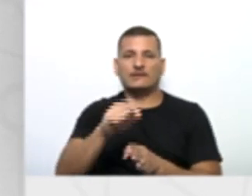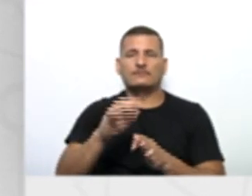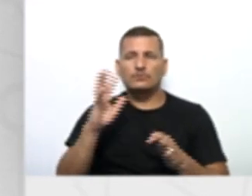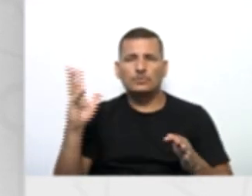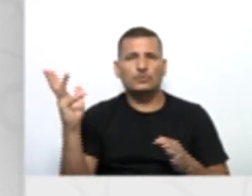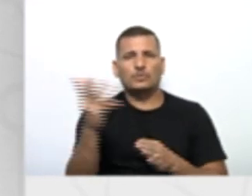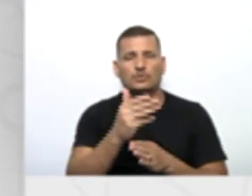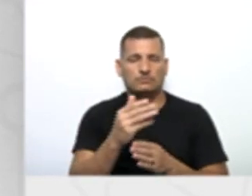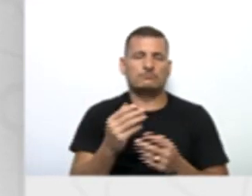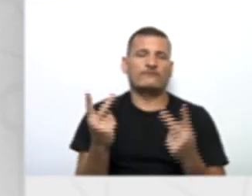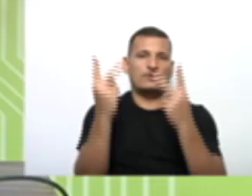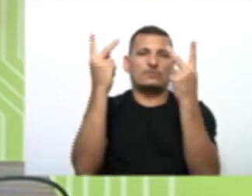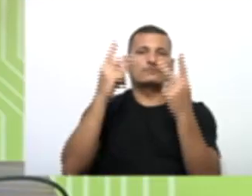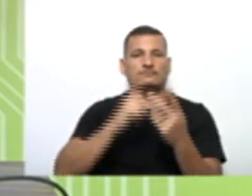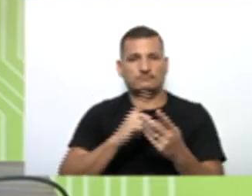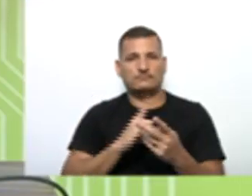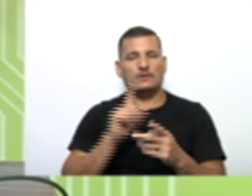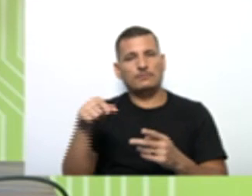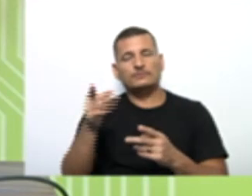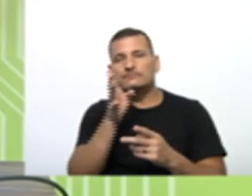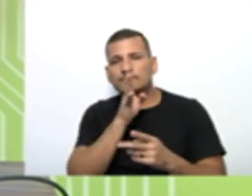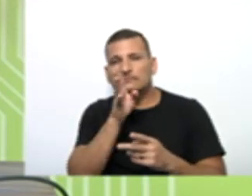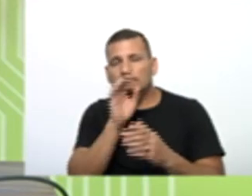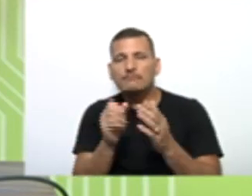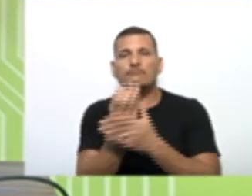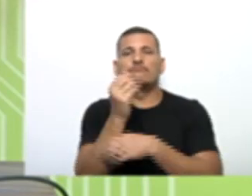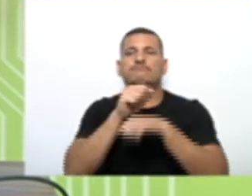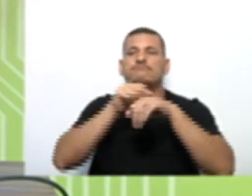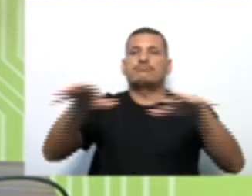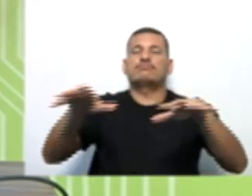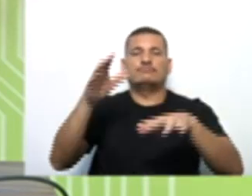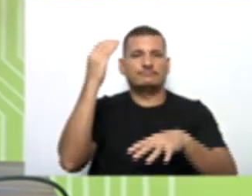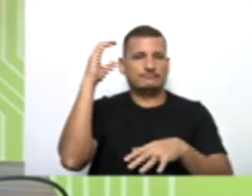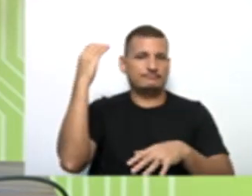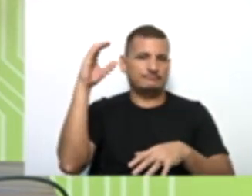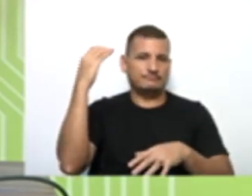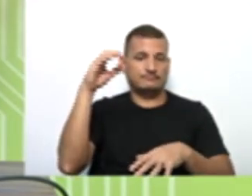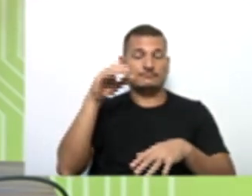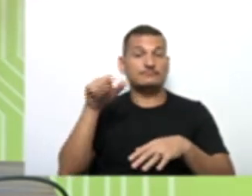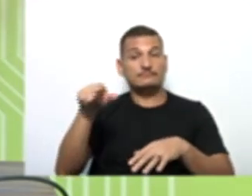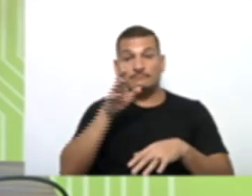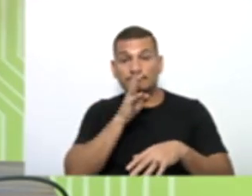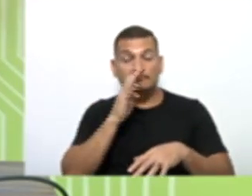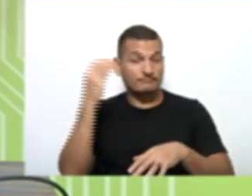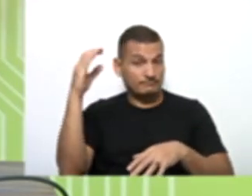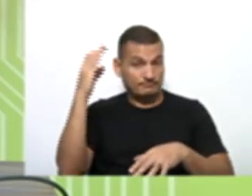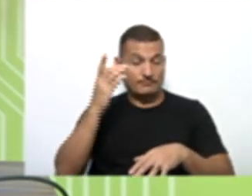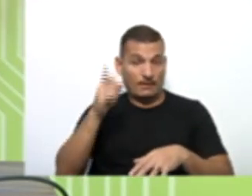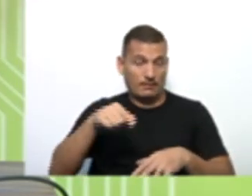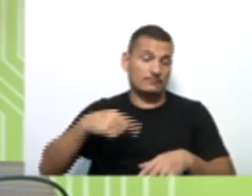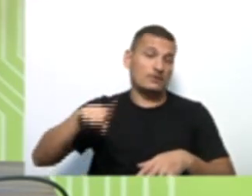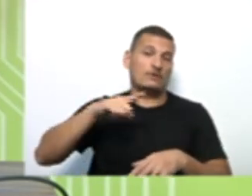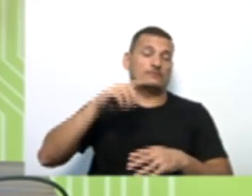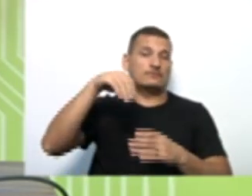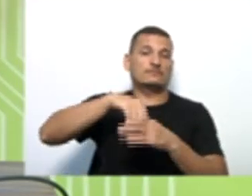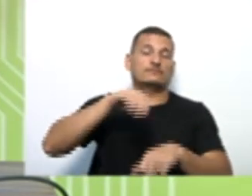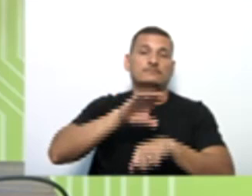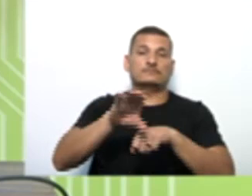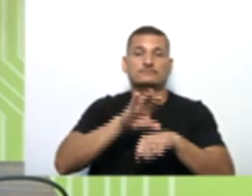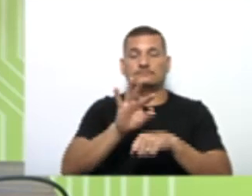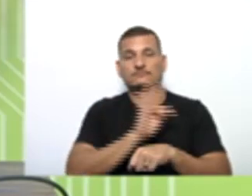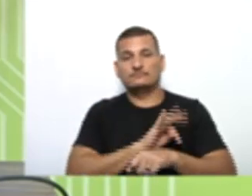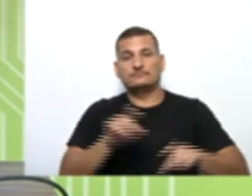válido. E aí ele se torna conhecimento científico. E é esse conhecimento científico que a gente constrói aqui no curso de